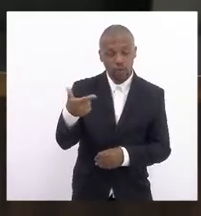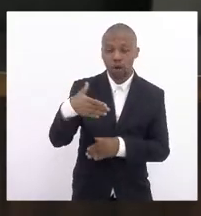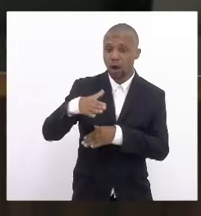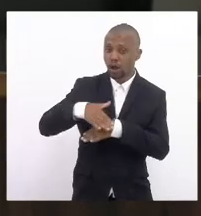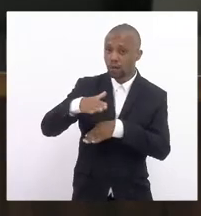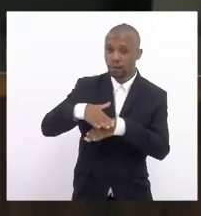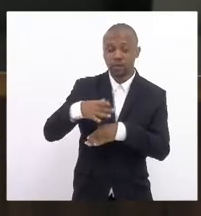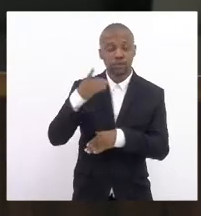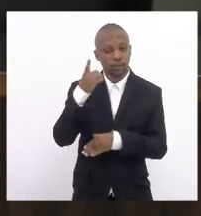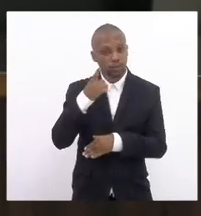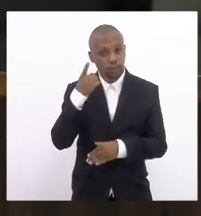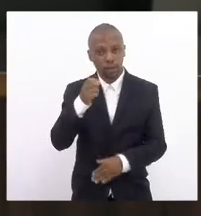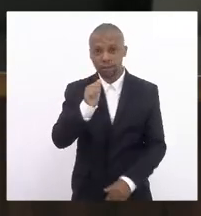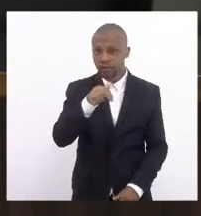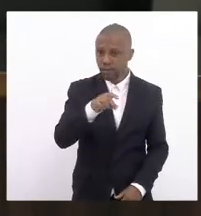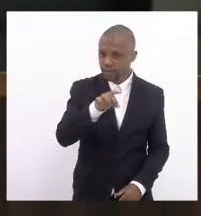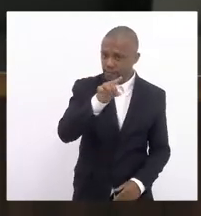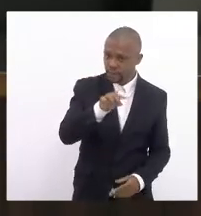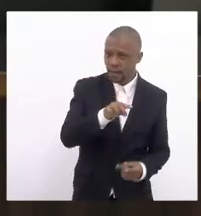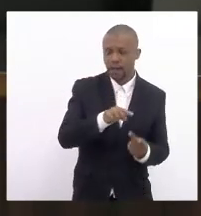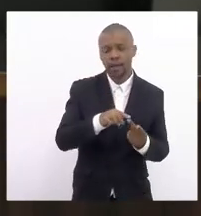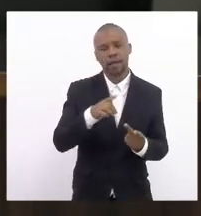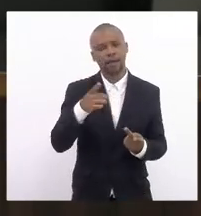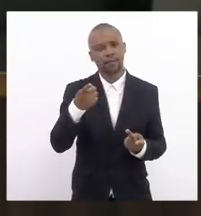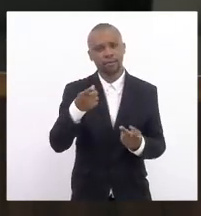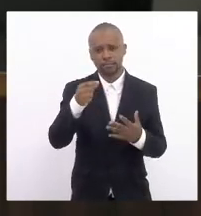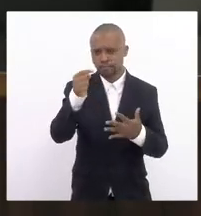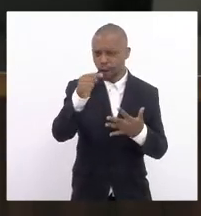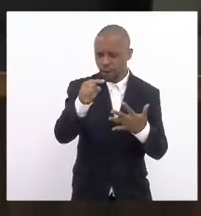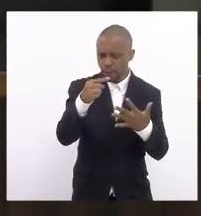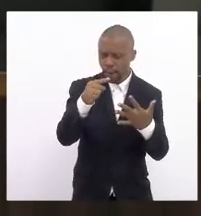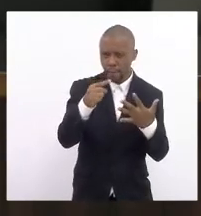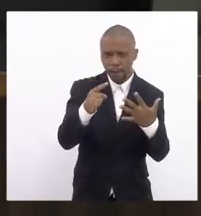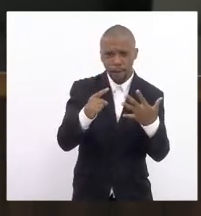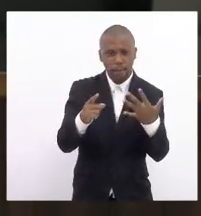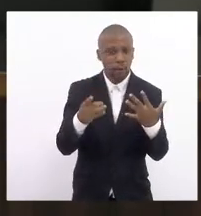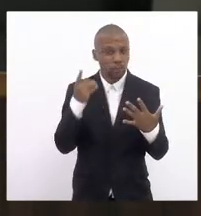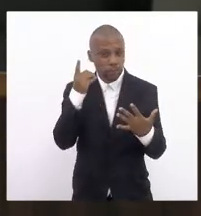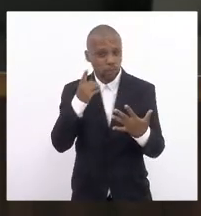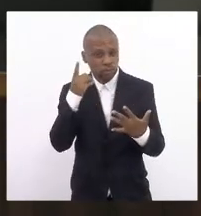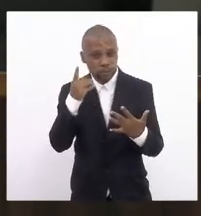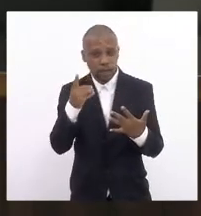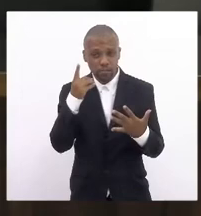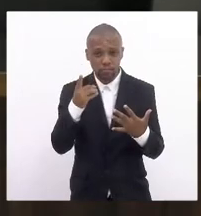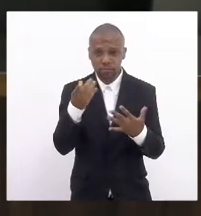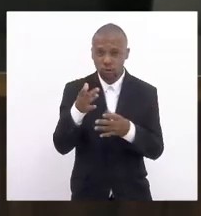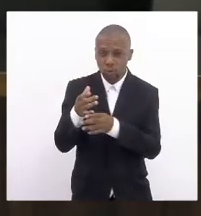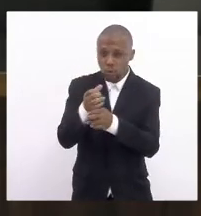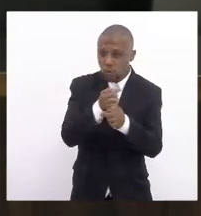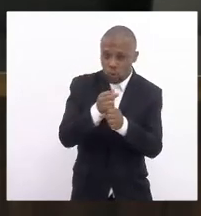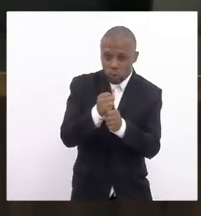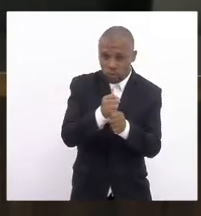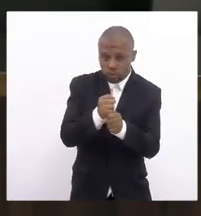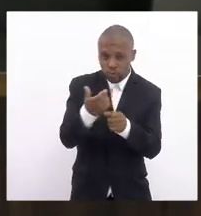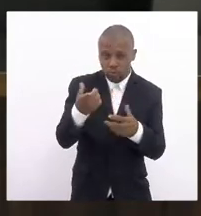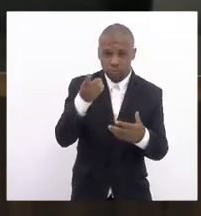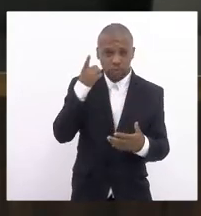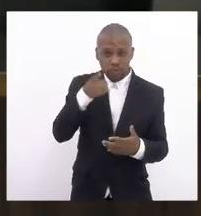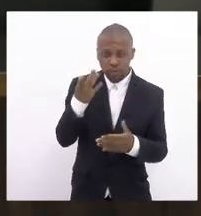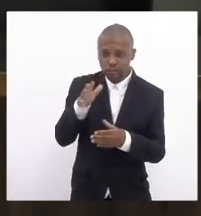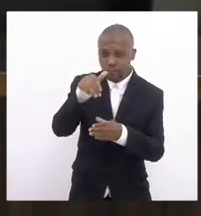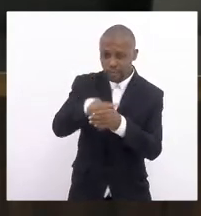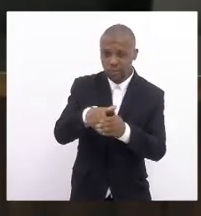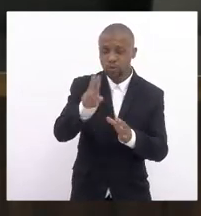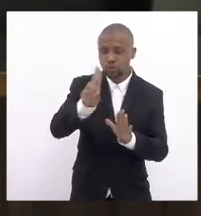deputados André Siciliano, Luiz Paulo, Marta Rocha, Fermeira Regiane, Valdeque Carneiro, Renata Souza, Samuel Malafaia, Franciane Mota, Valdeci da Saúde, Elton